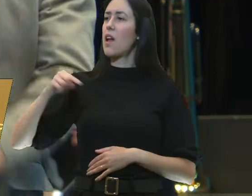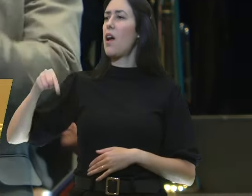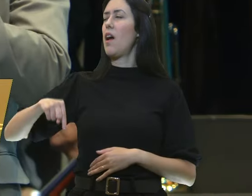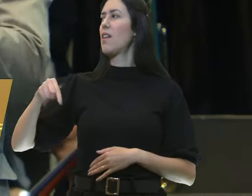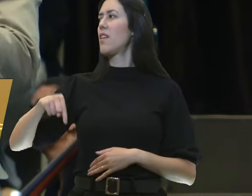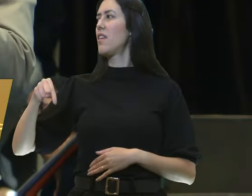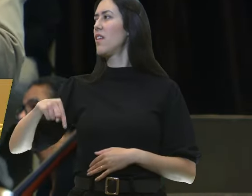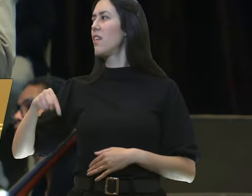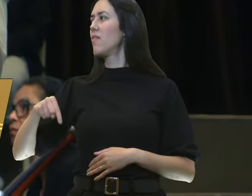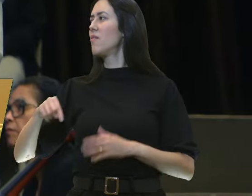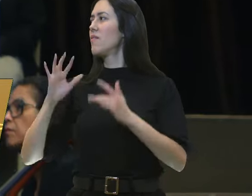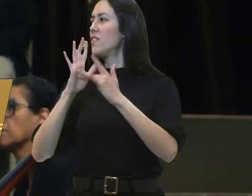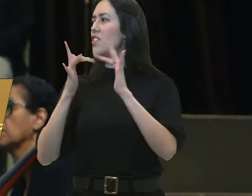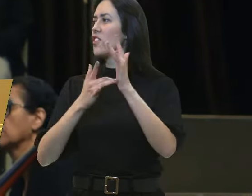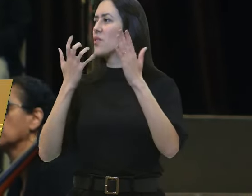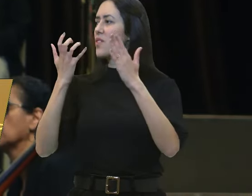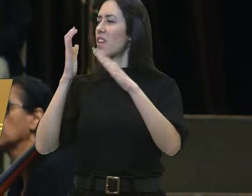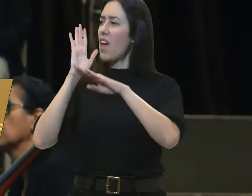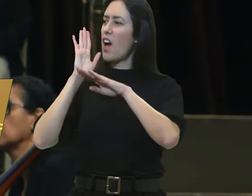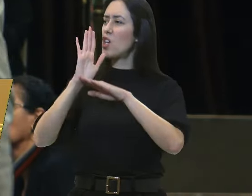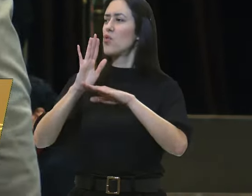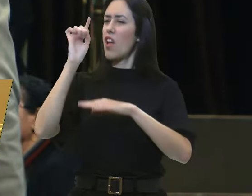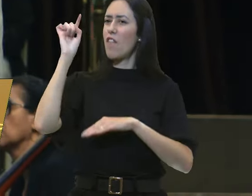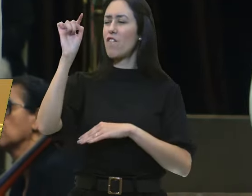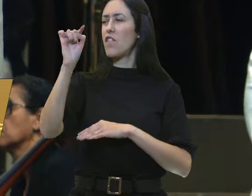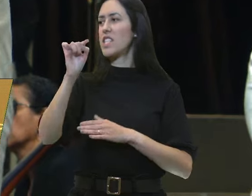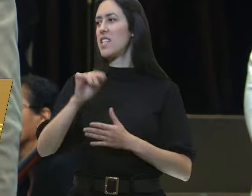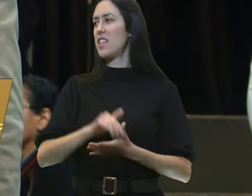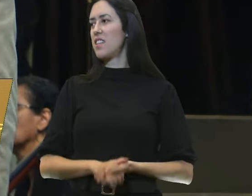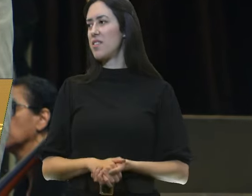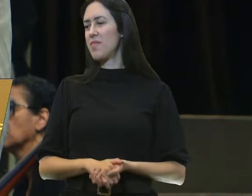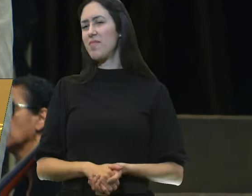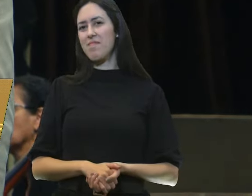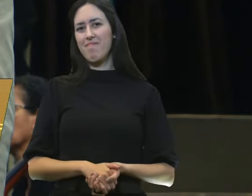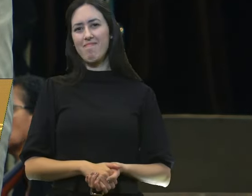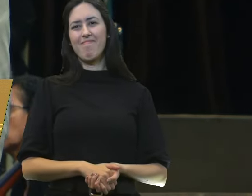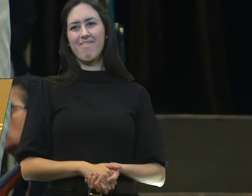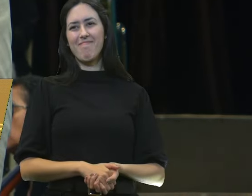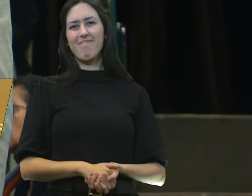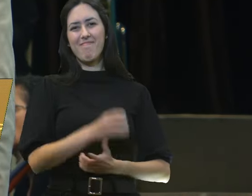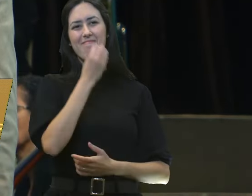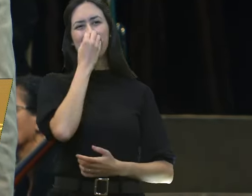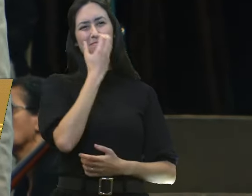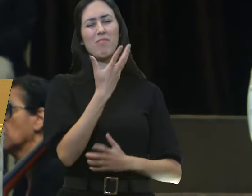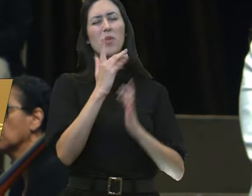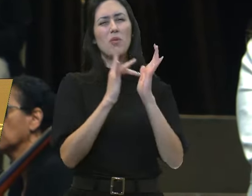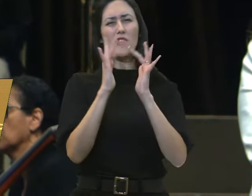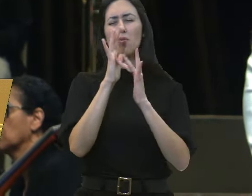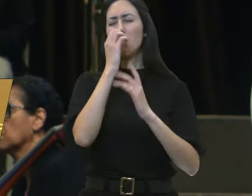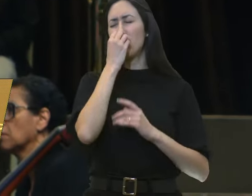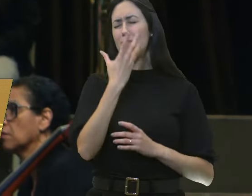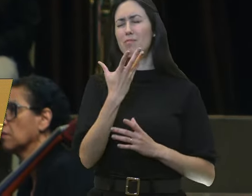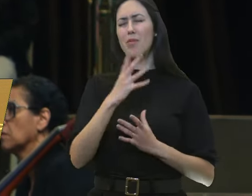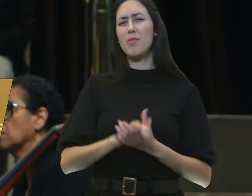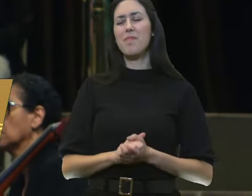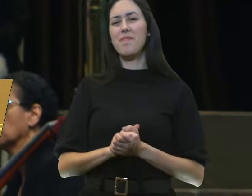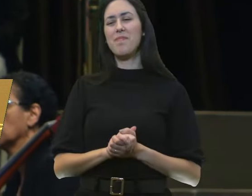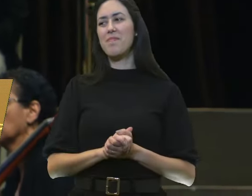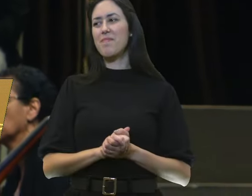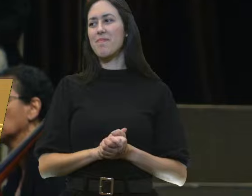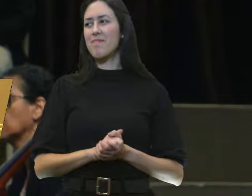Ele veio para você. Ah, coisa boa. Jesus é muito bom. Você está recebendo